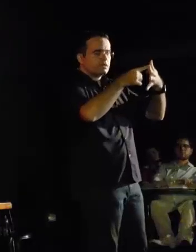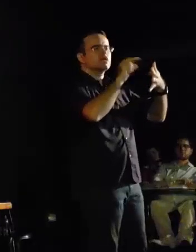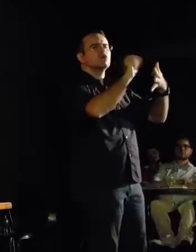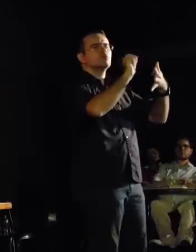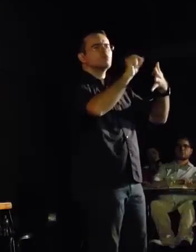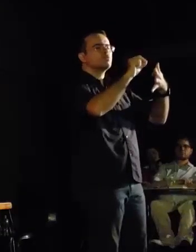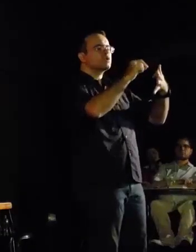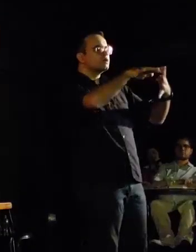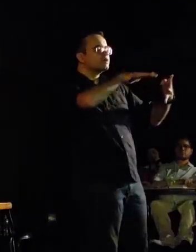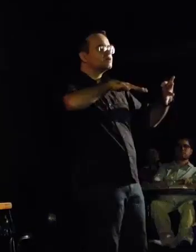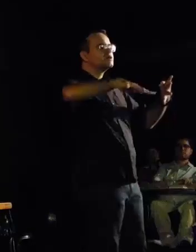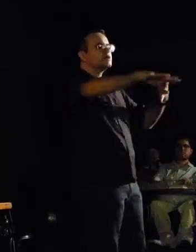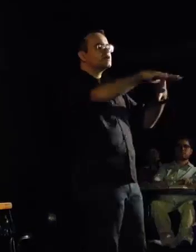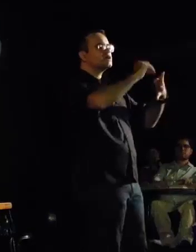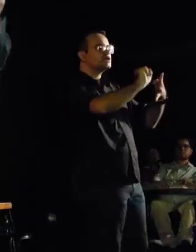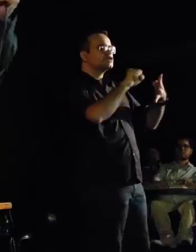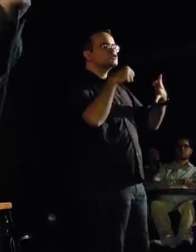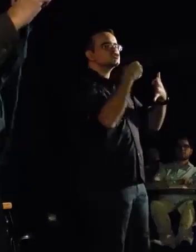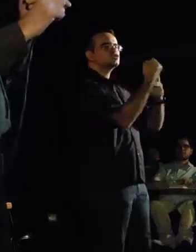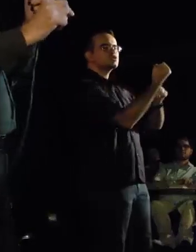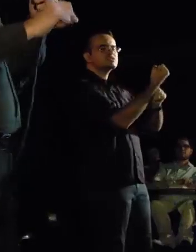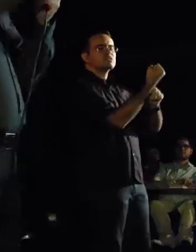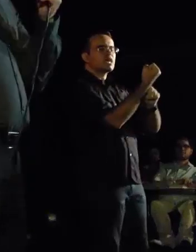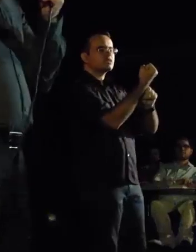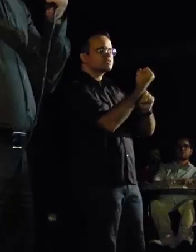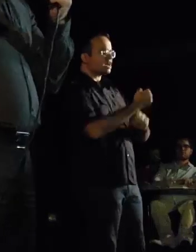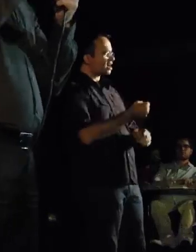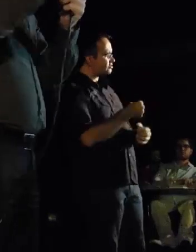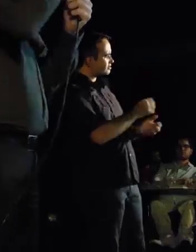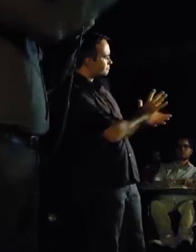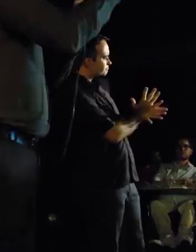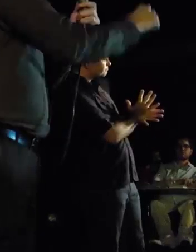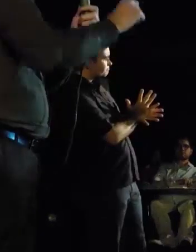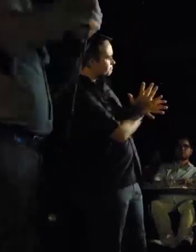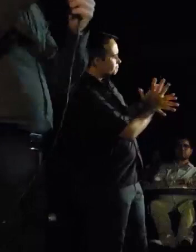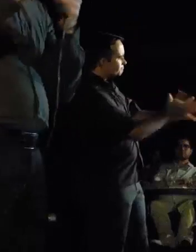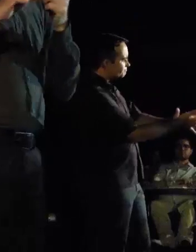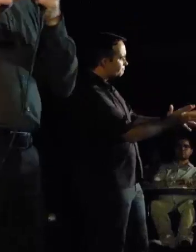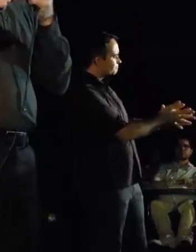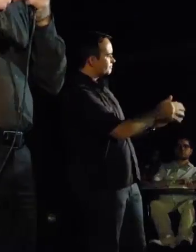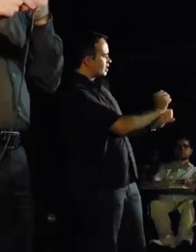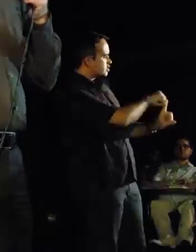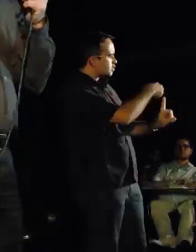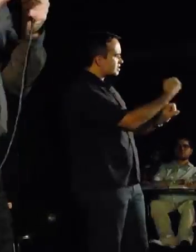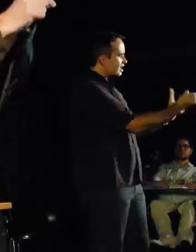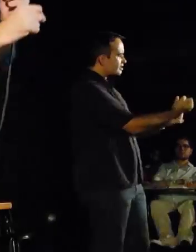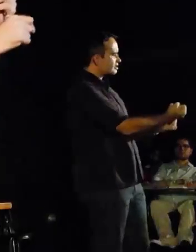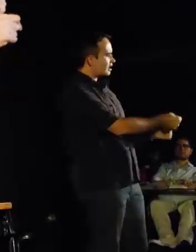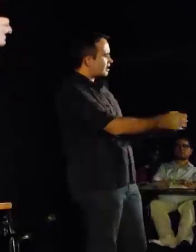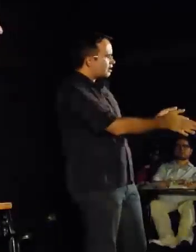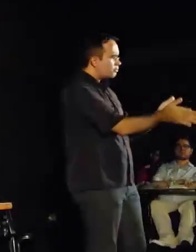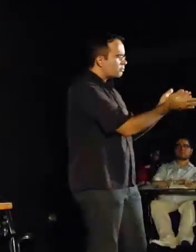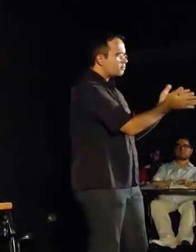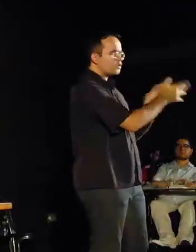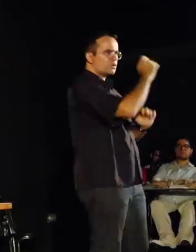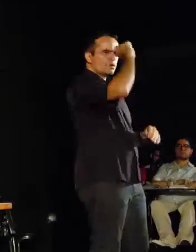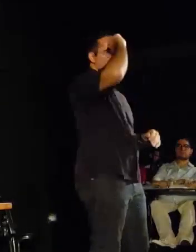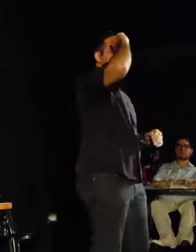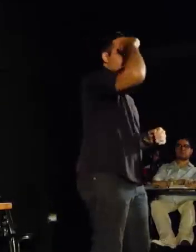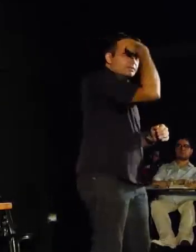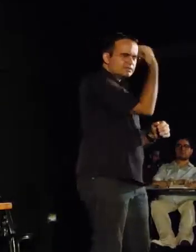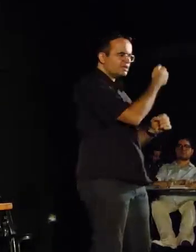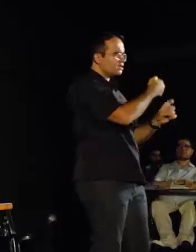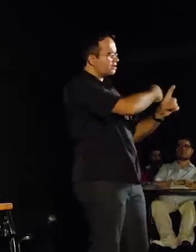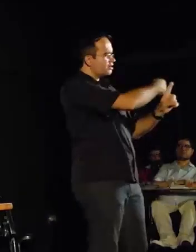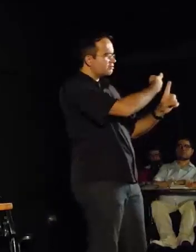insensibilidade brutal em relação às classes historicamente violentadas das suas sociedades.